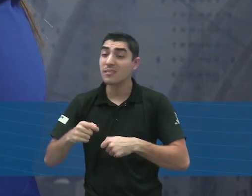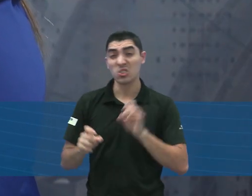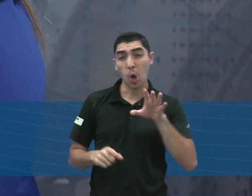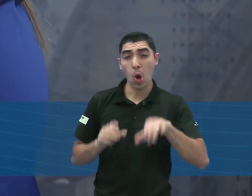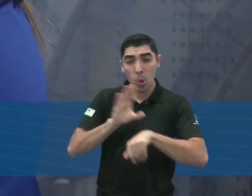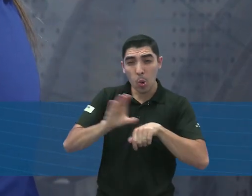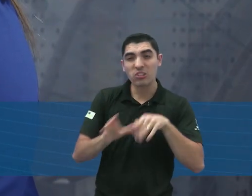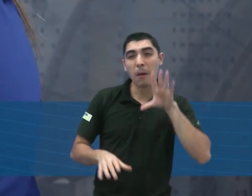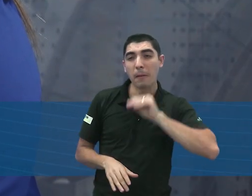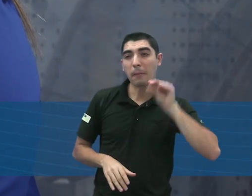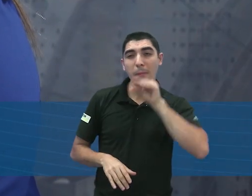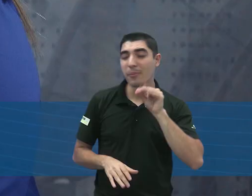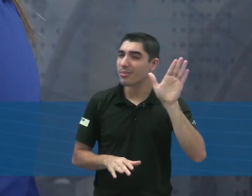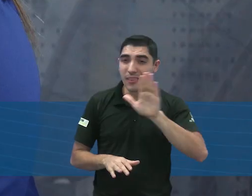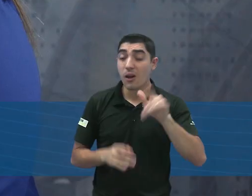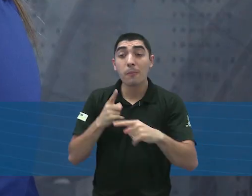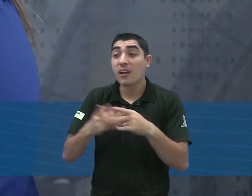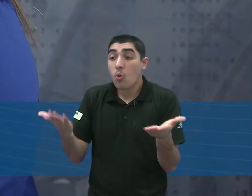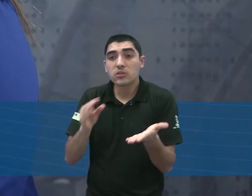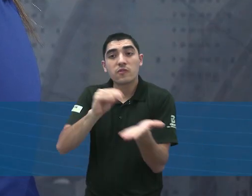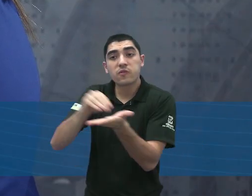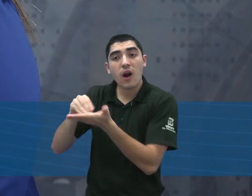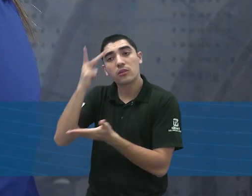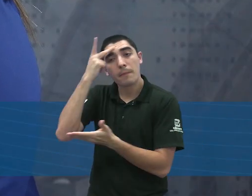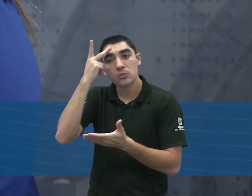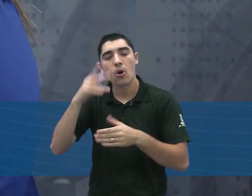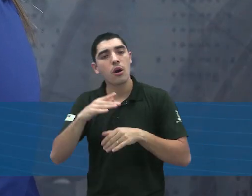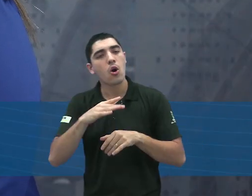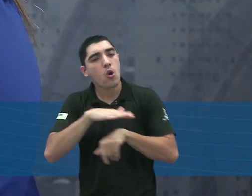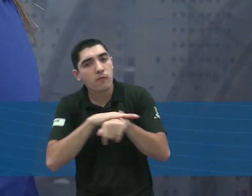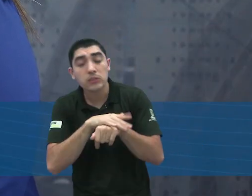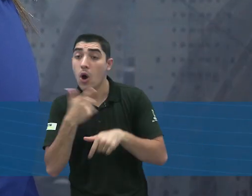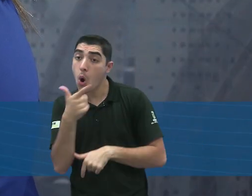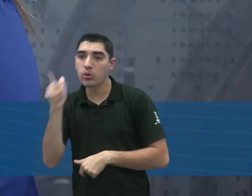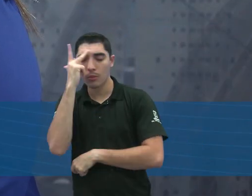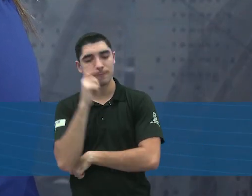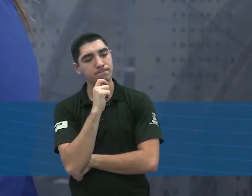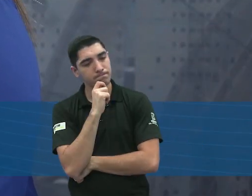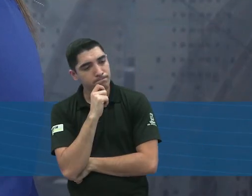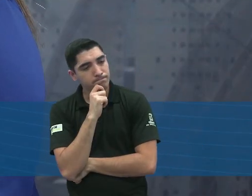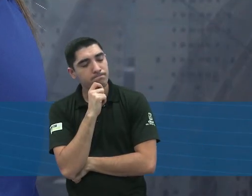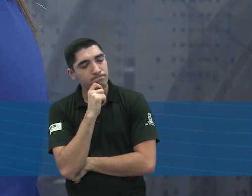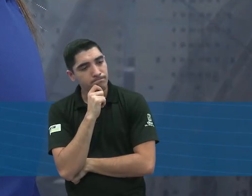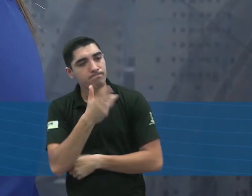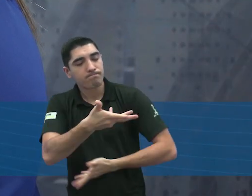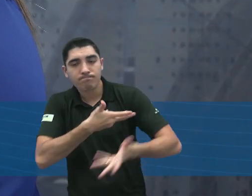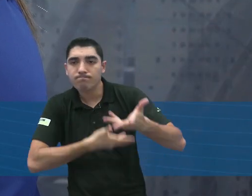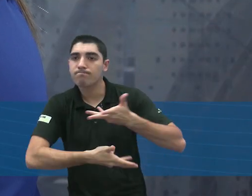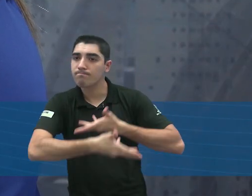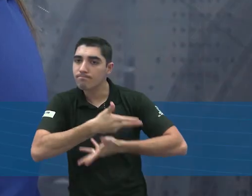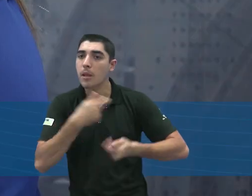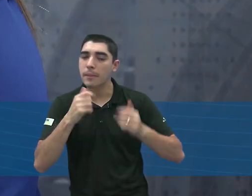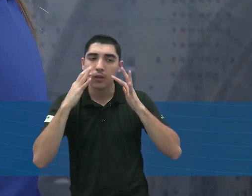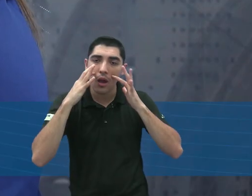que sustentam as relações interpessoais. E a hora que acontece, né, um momento, né, de maior conflito, dinâmicas mesmo que a